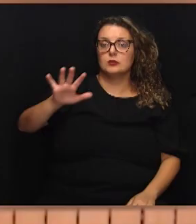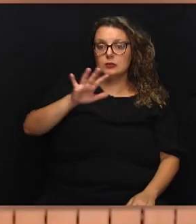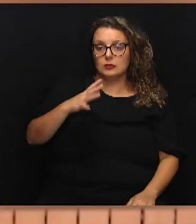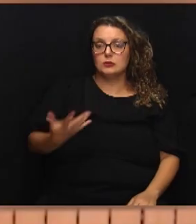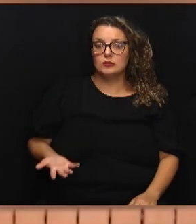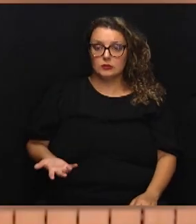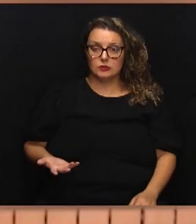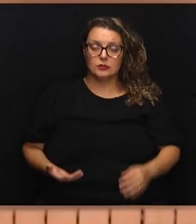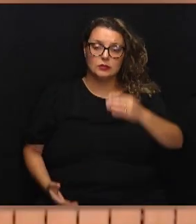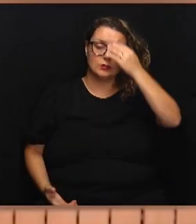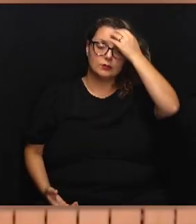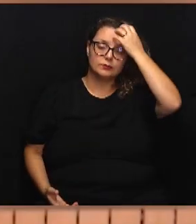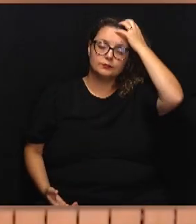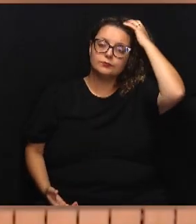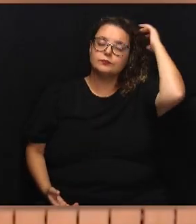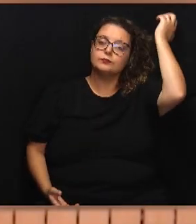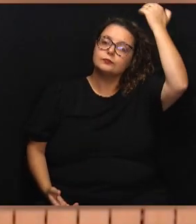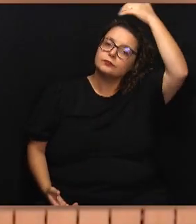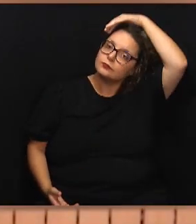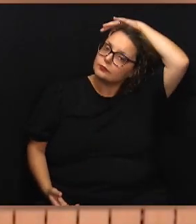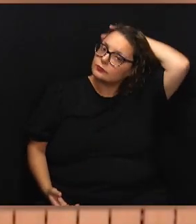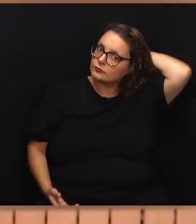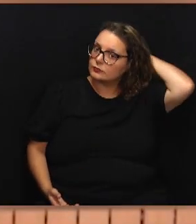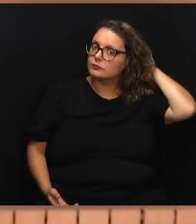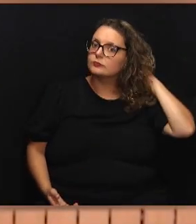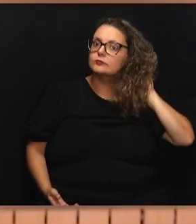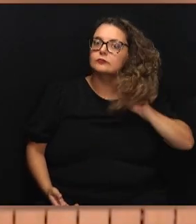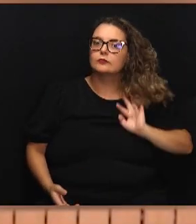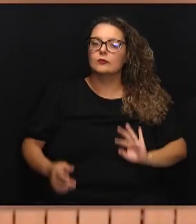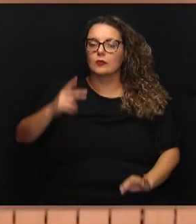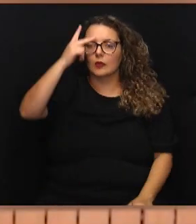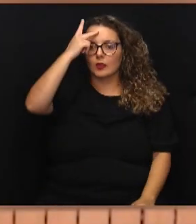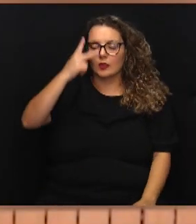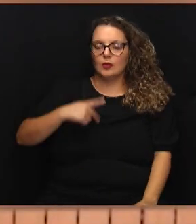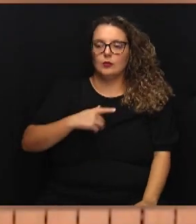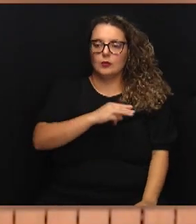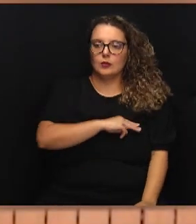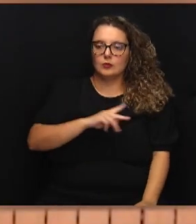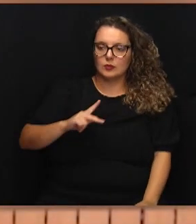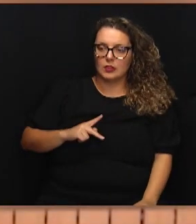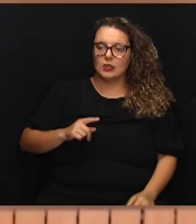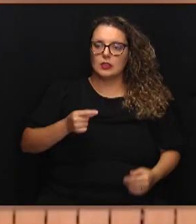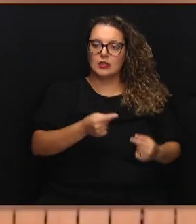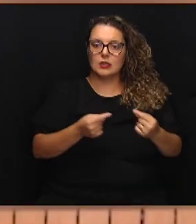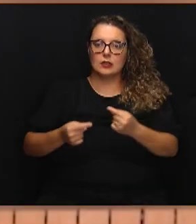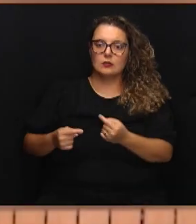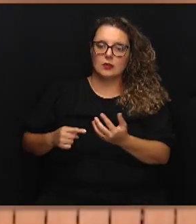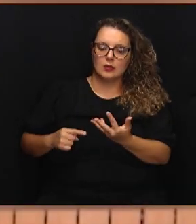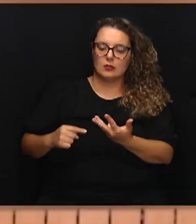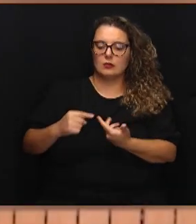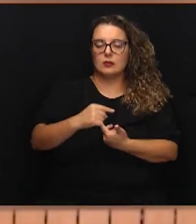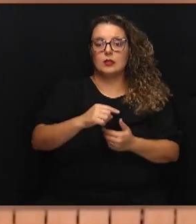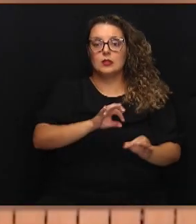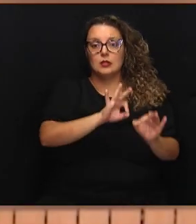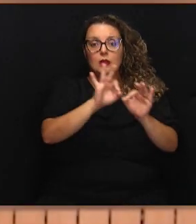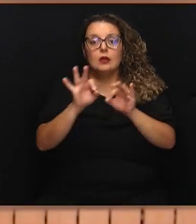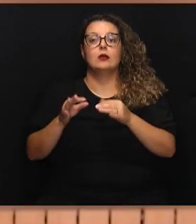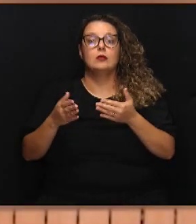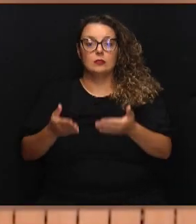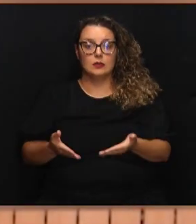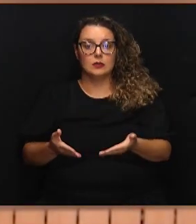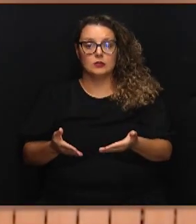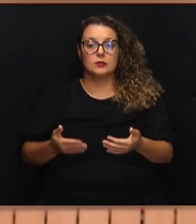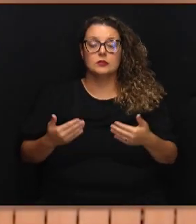digo, próprio Ministério Público, enfim, que debatem muito essas questões, que acompanham muito isso.